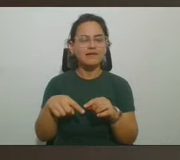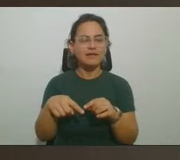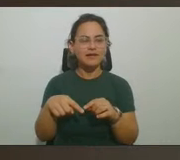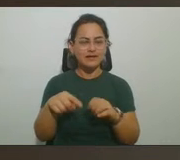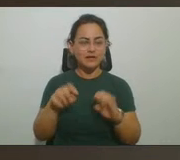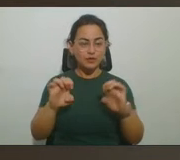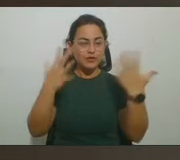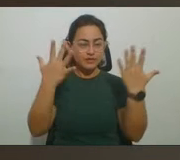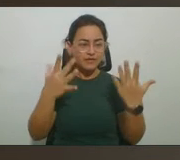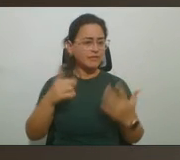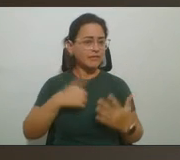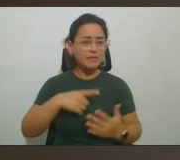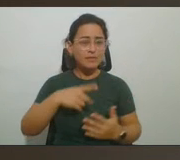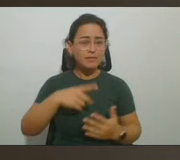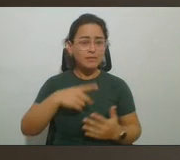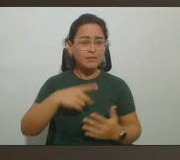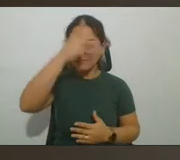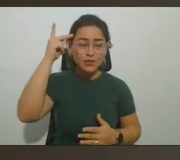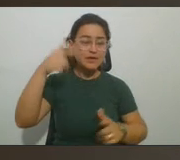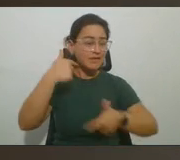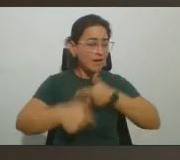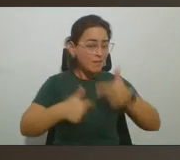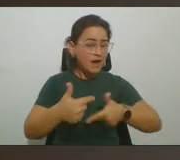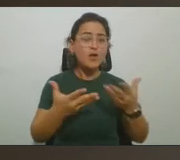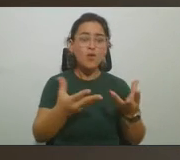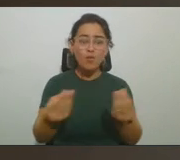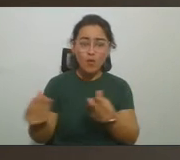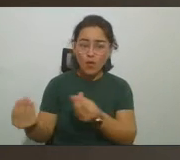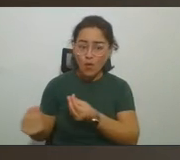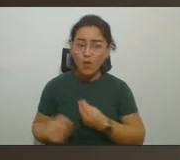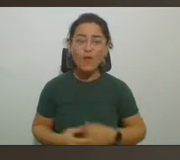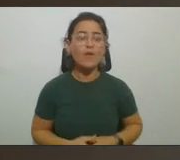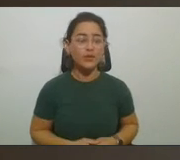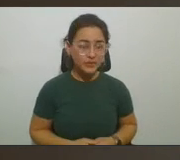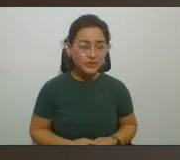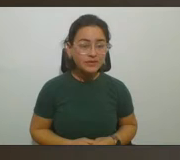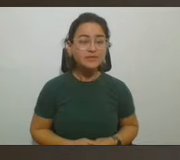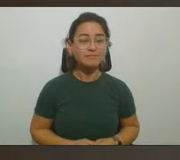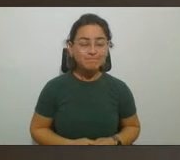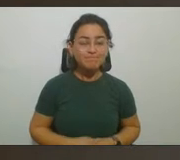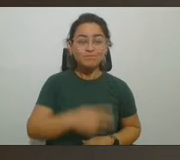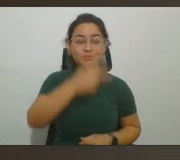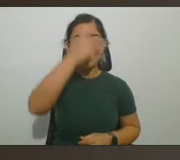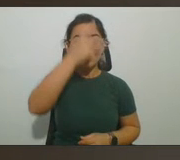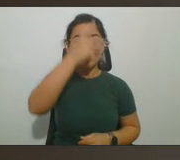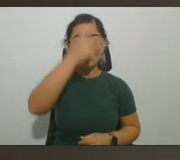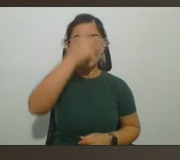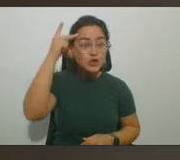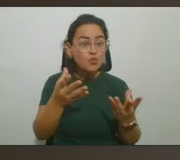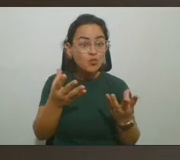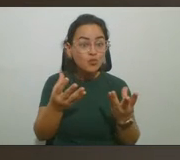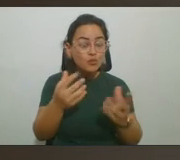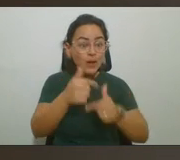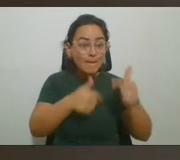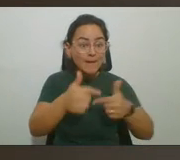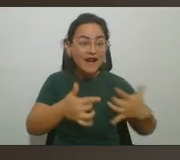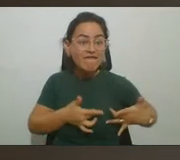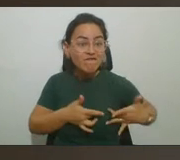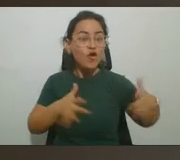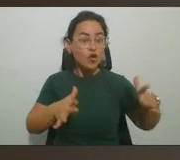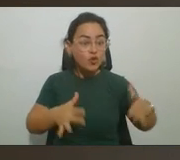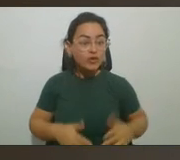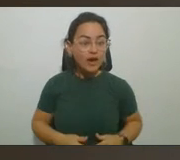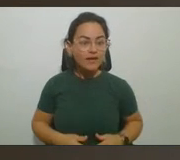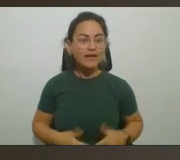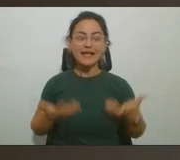delas citadas pela professora Giane, e muitas, muitas delas voluntárias, dedicadas em fazer o